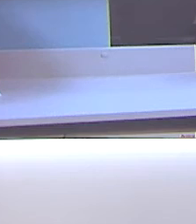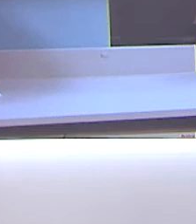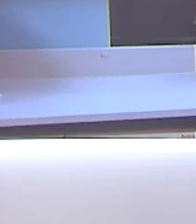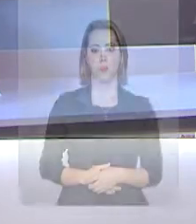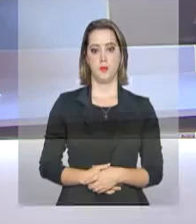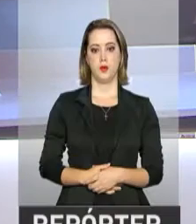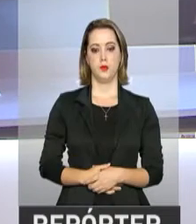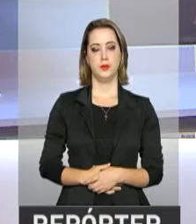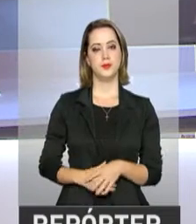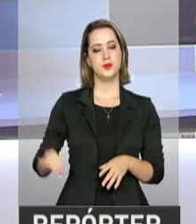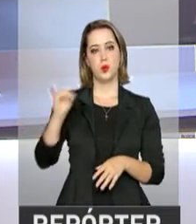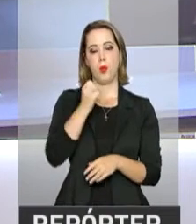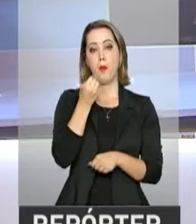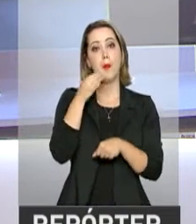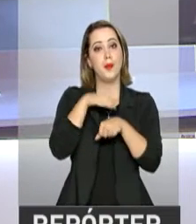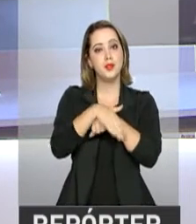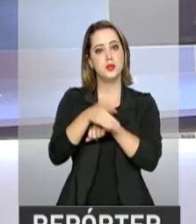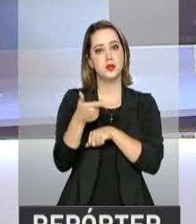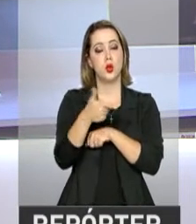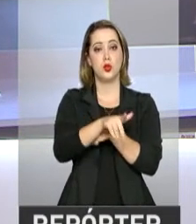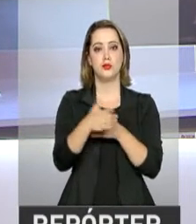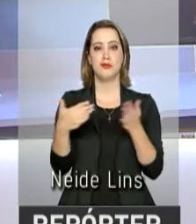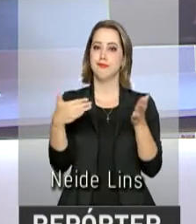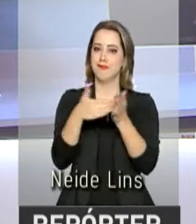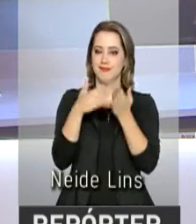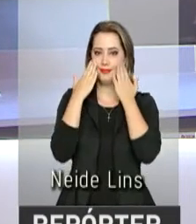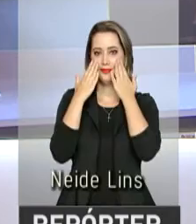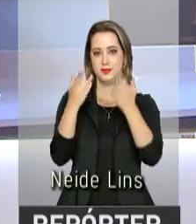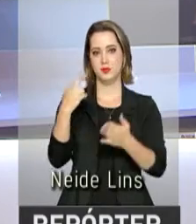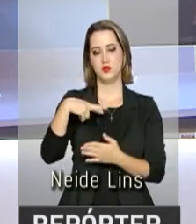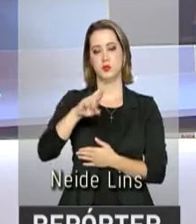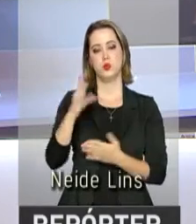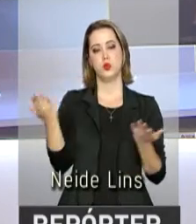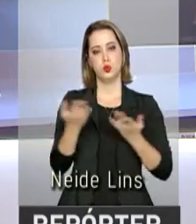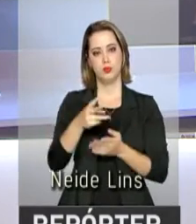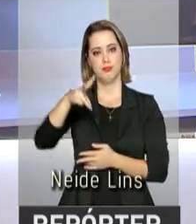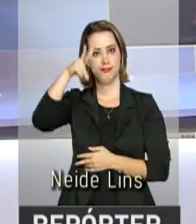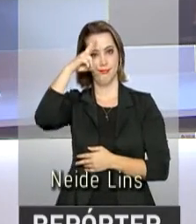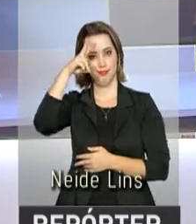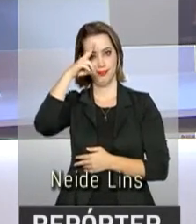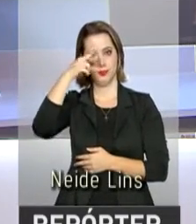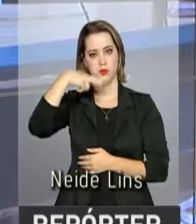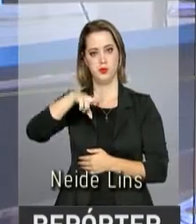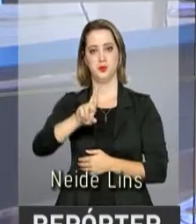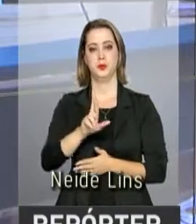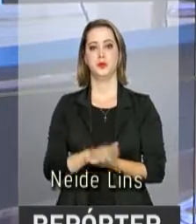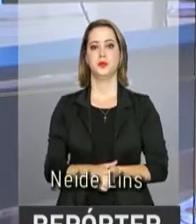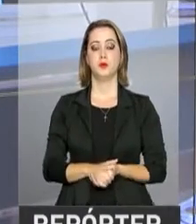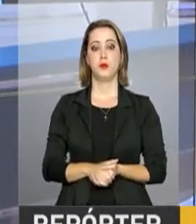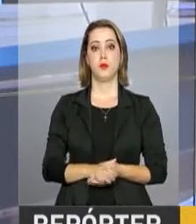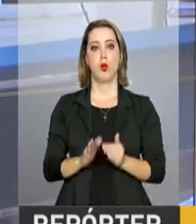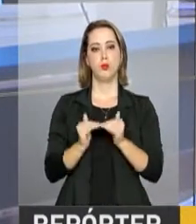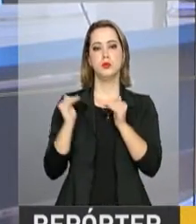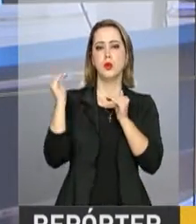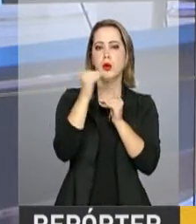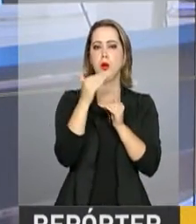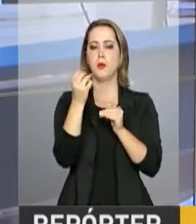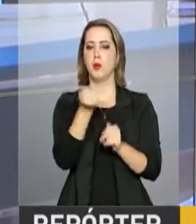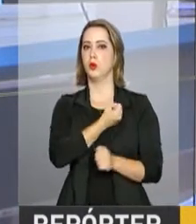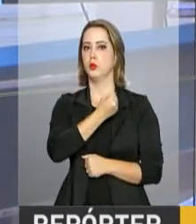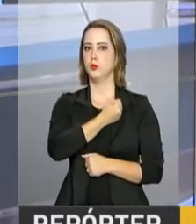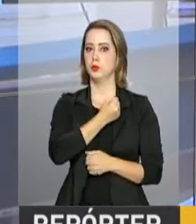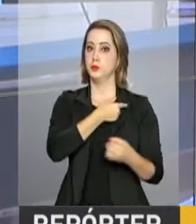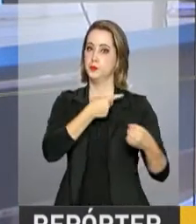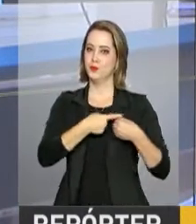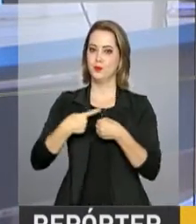olá boa noite no ar a última edição desta segunda-feira do repórter nbr sob o número de municípios em situação